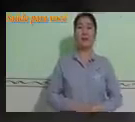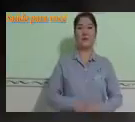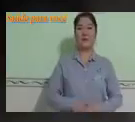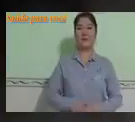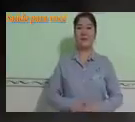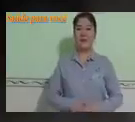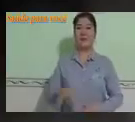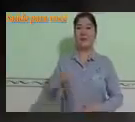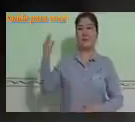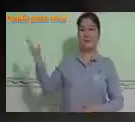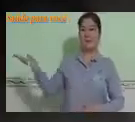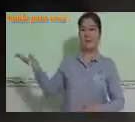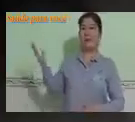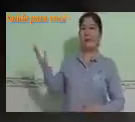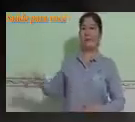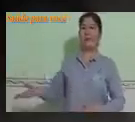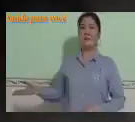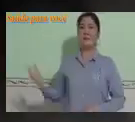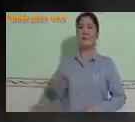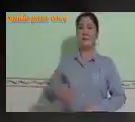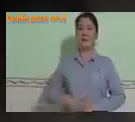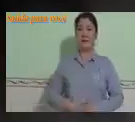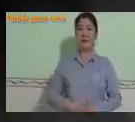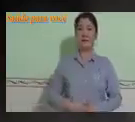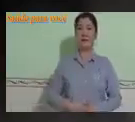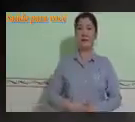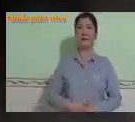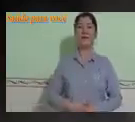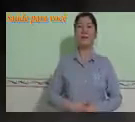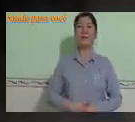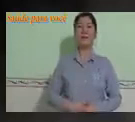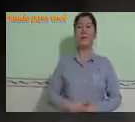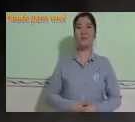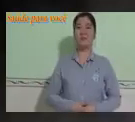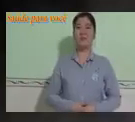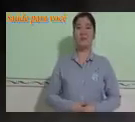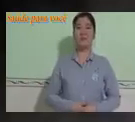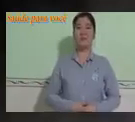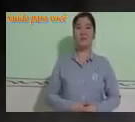atividades de lazer, como ler, ver televisão ou passear.